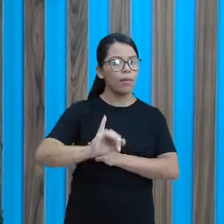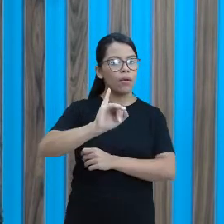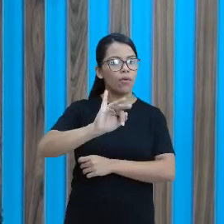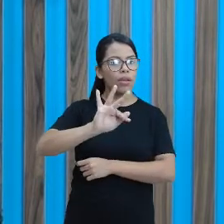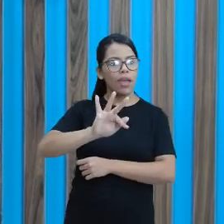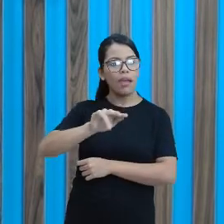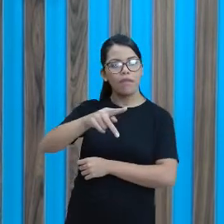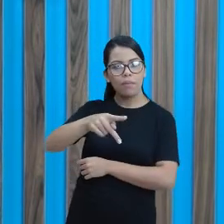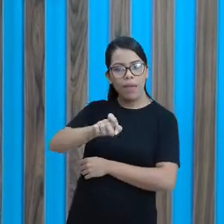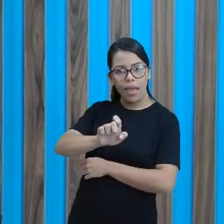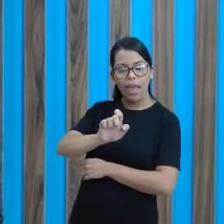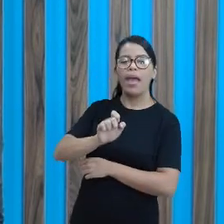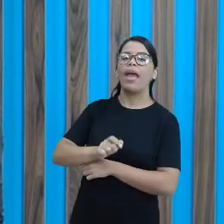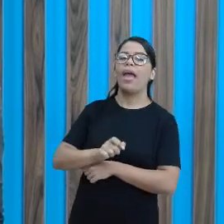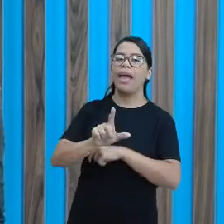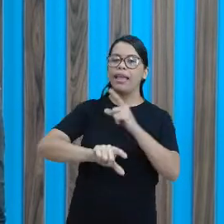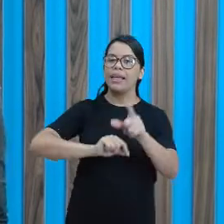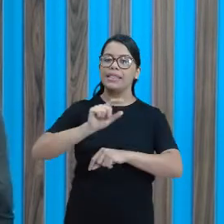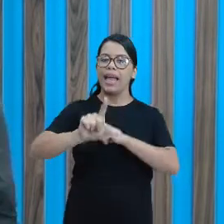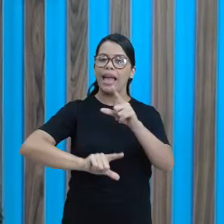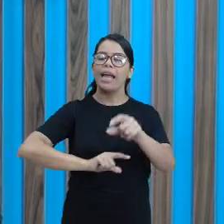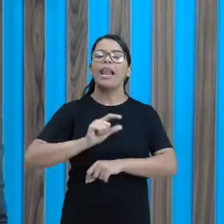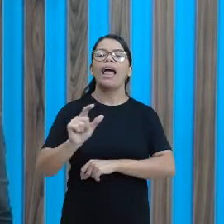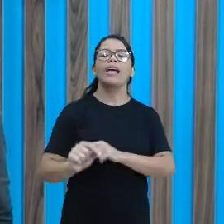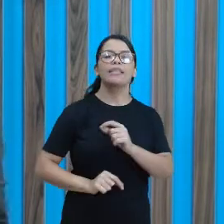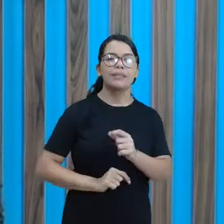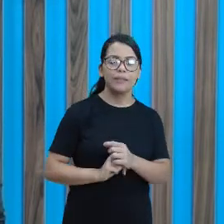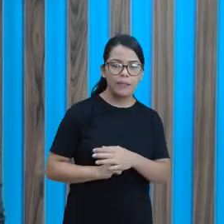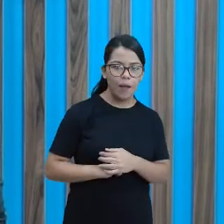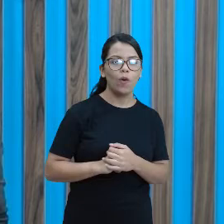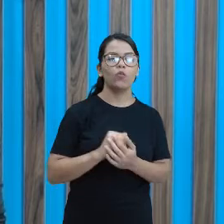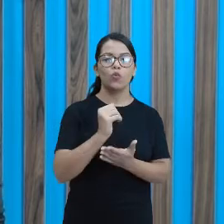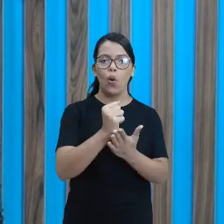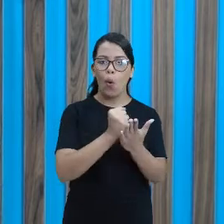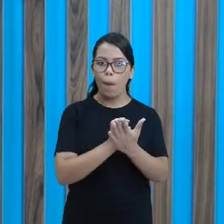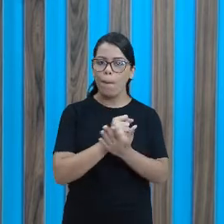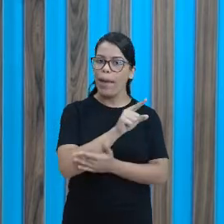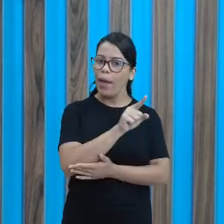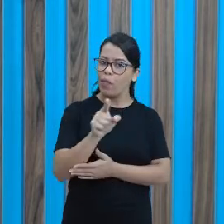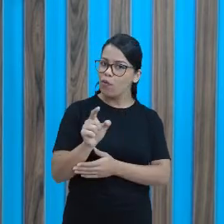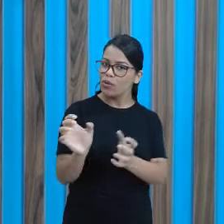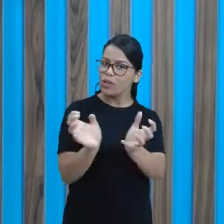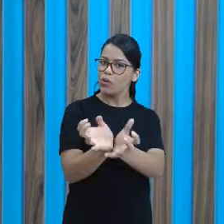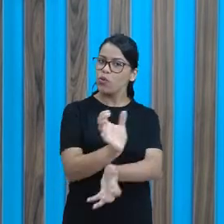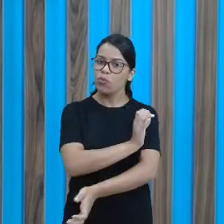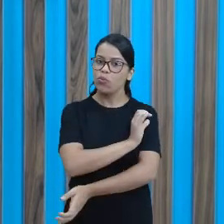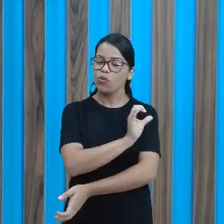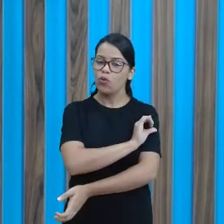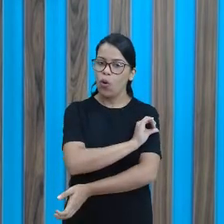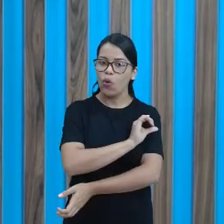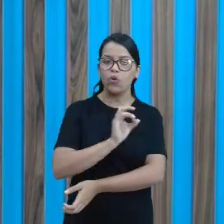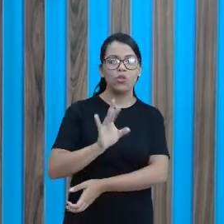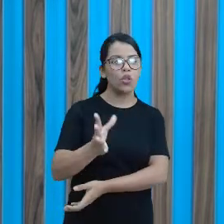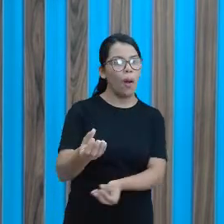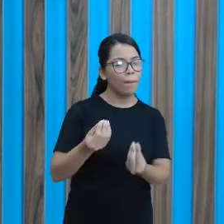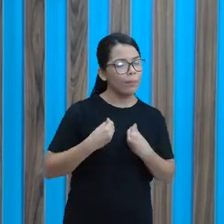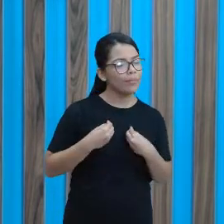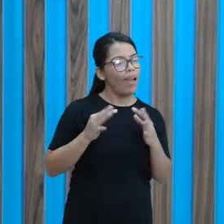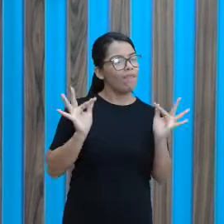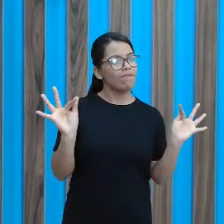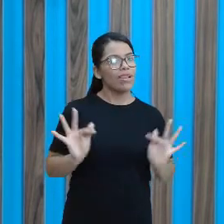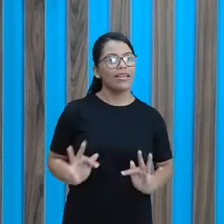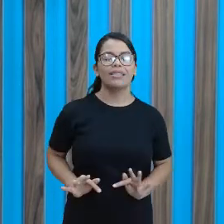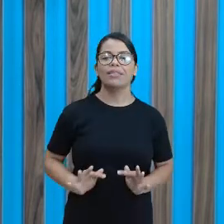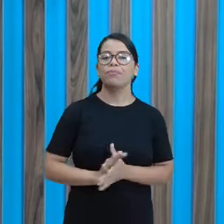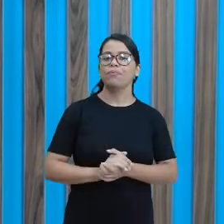seleção curricular. Meu irmão, vocês no nono só me dão felicidade, cara, felicidade. Então, quero deixar aqui só, não é... A gente vai